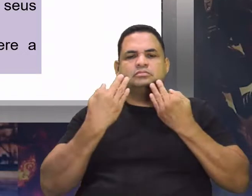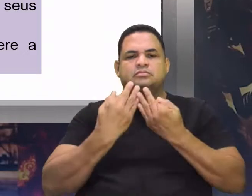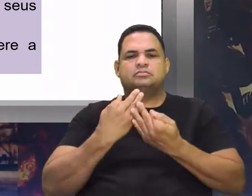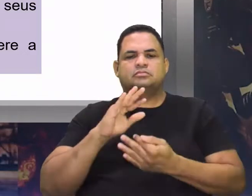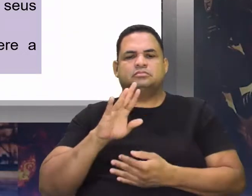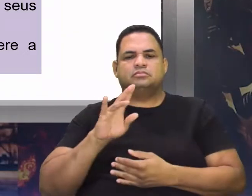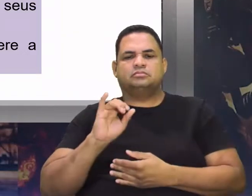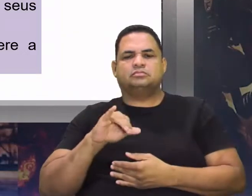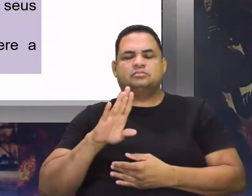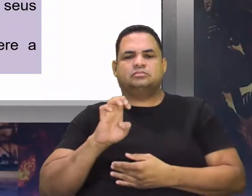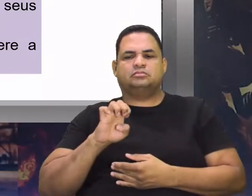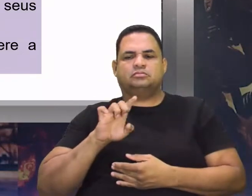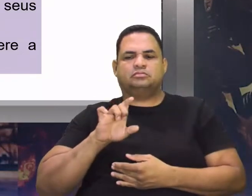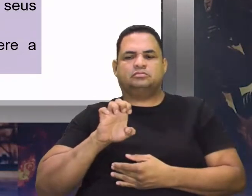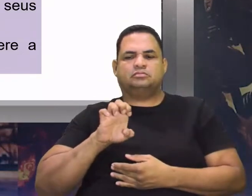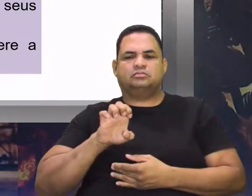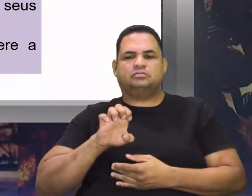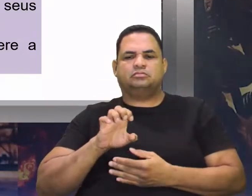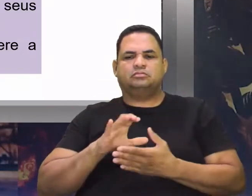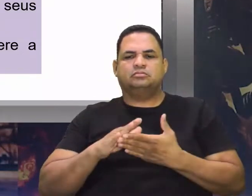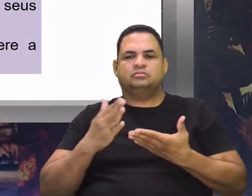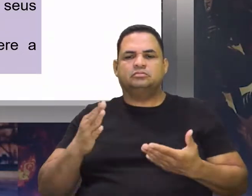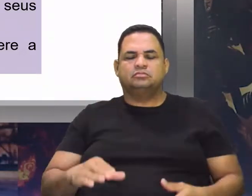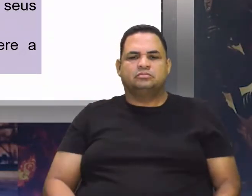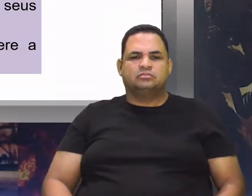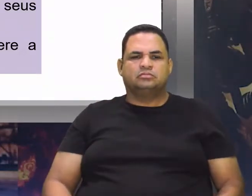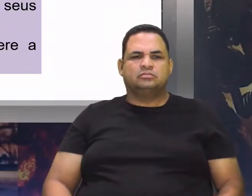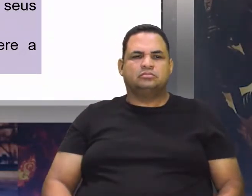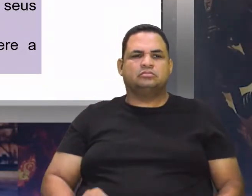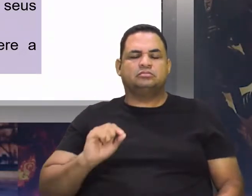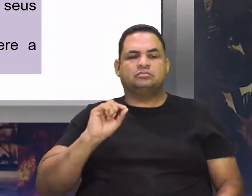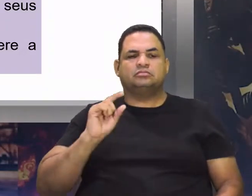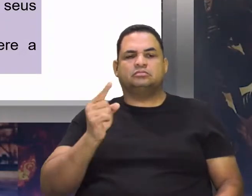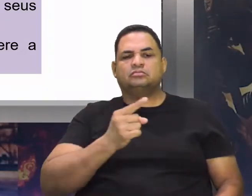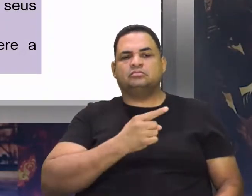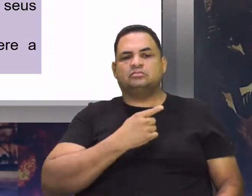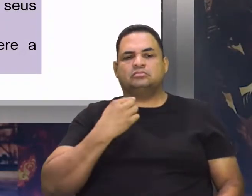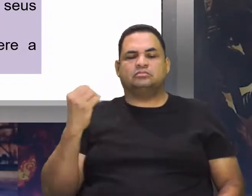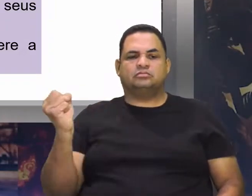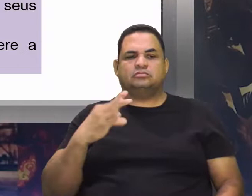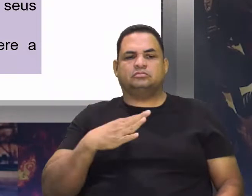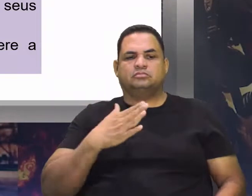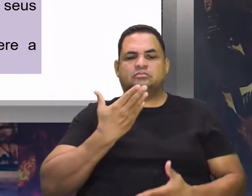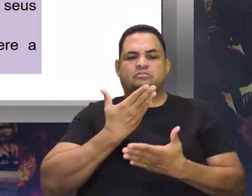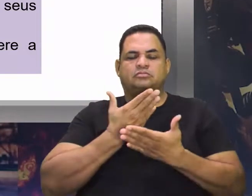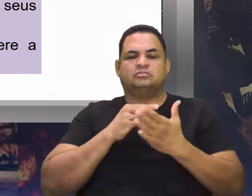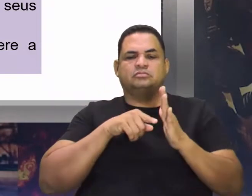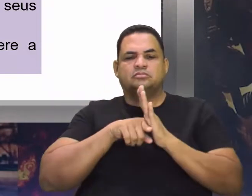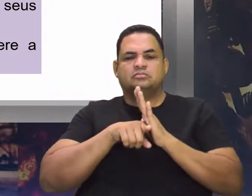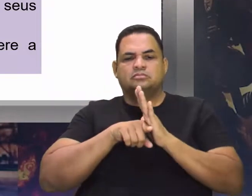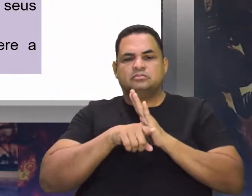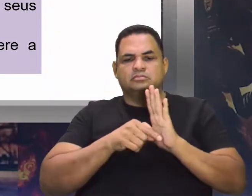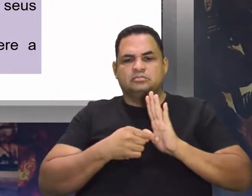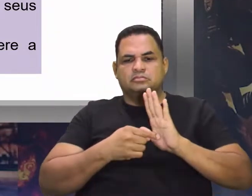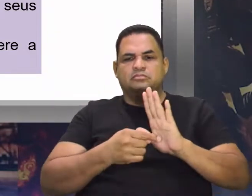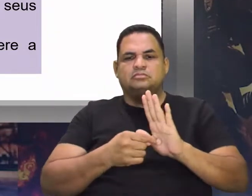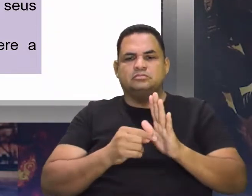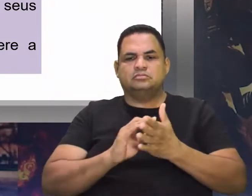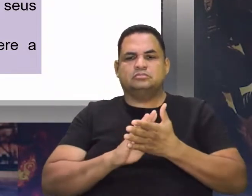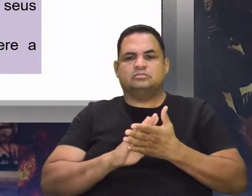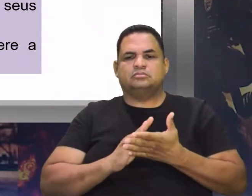Família hominídea. Olha aí o que os novos estudos nos trazem. A